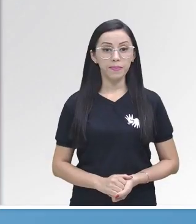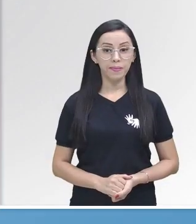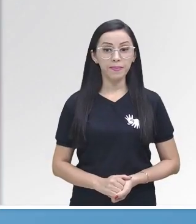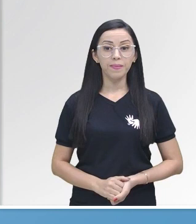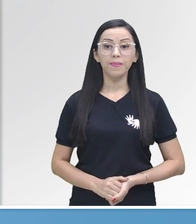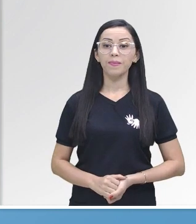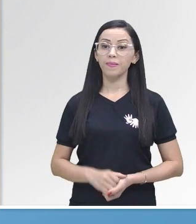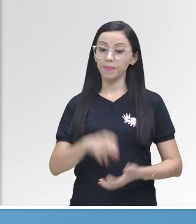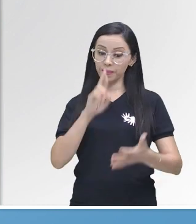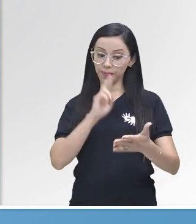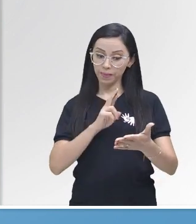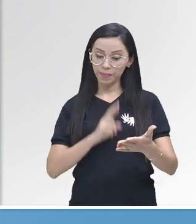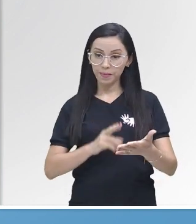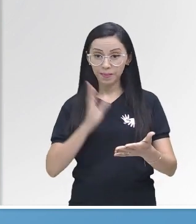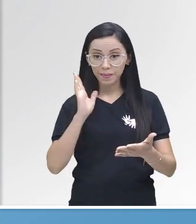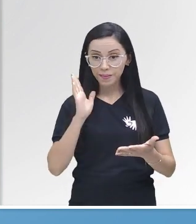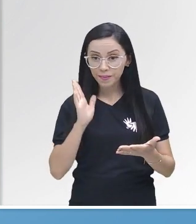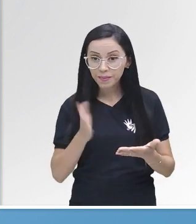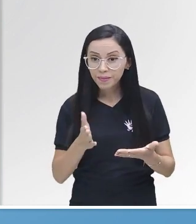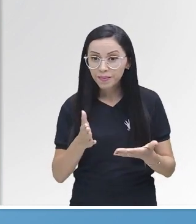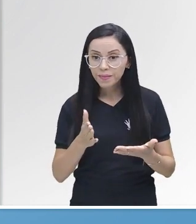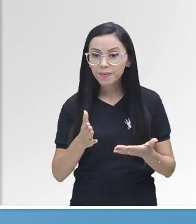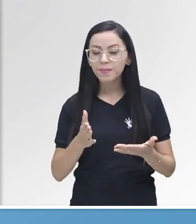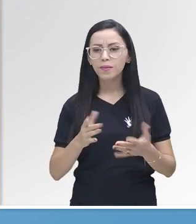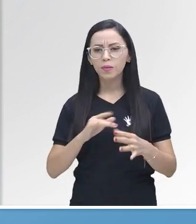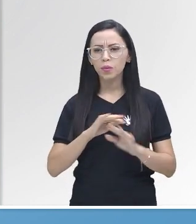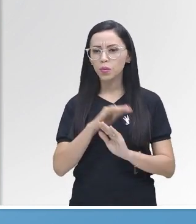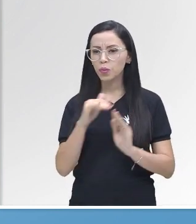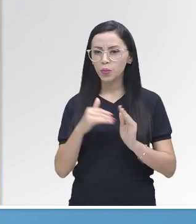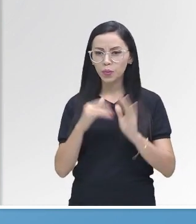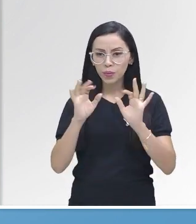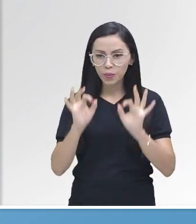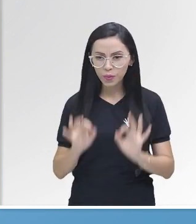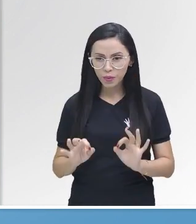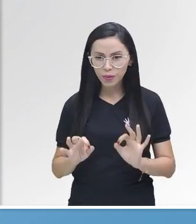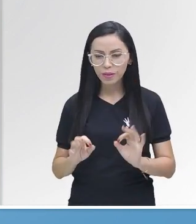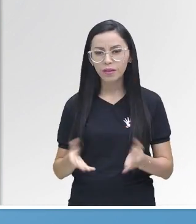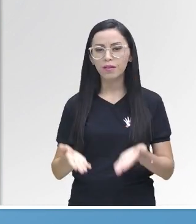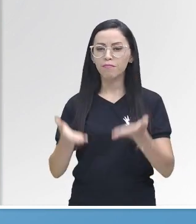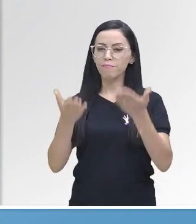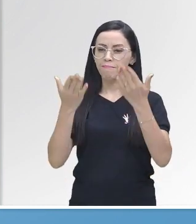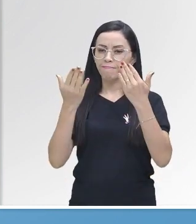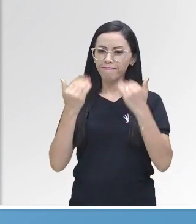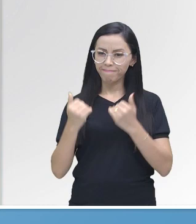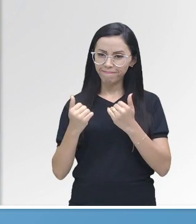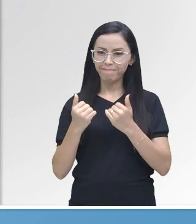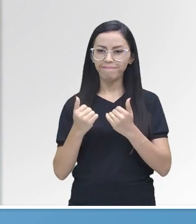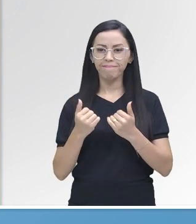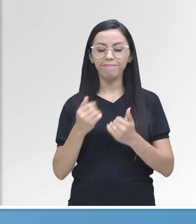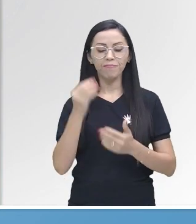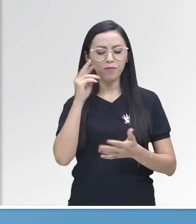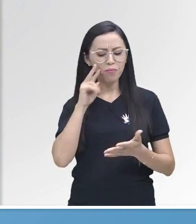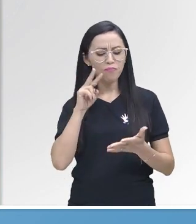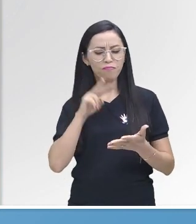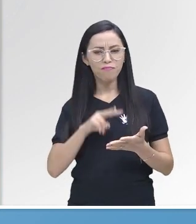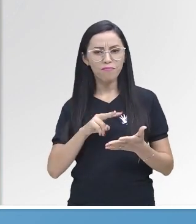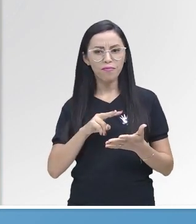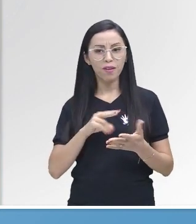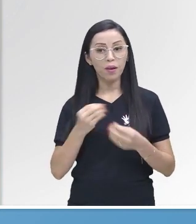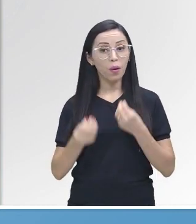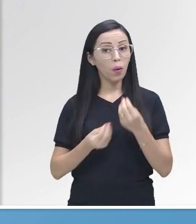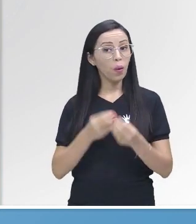Já resolveram? Tudo certo? Então vem comigo para corrigir. Vamos ver como está a